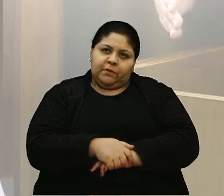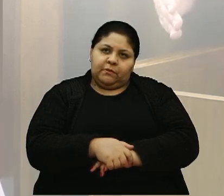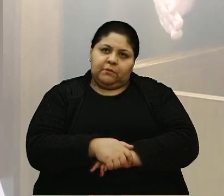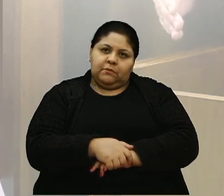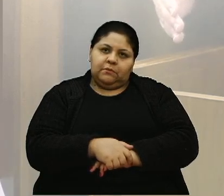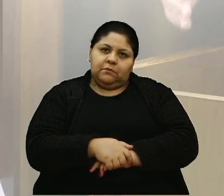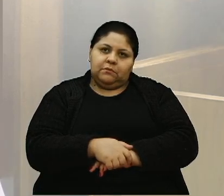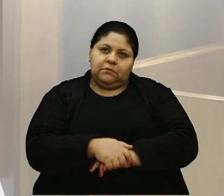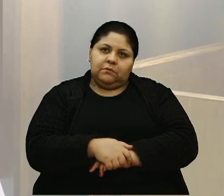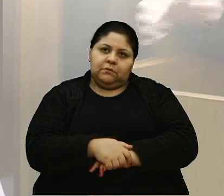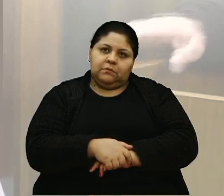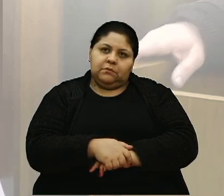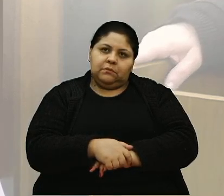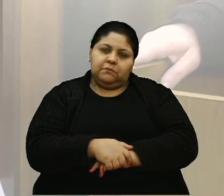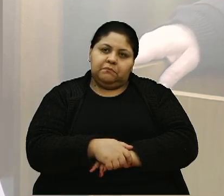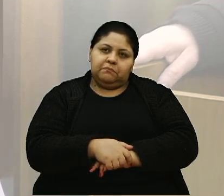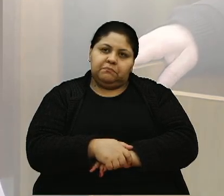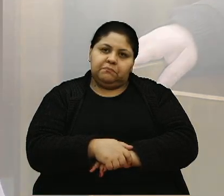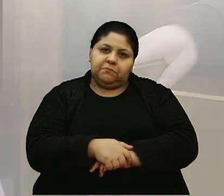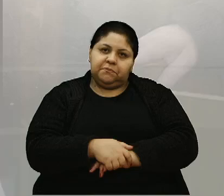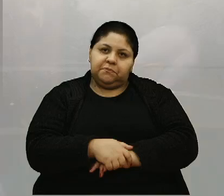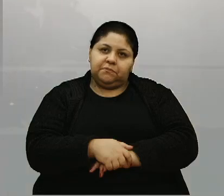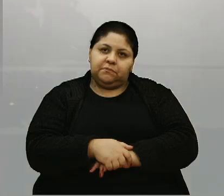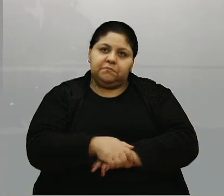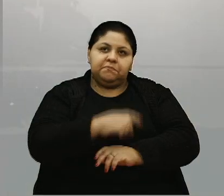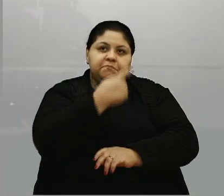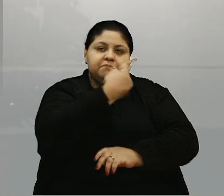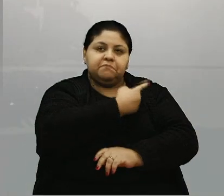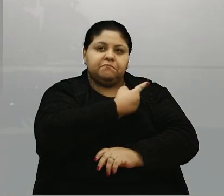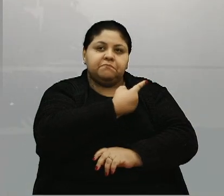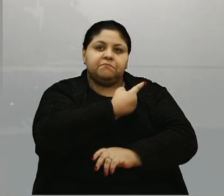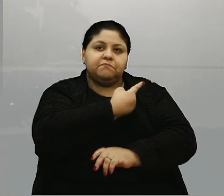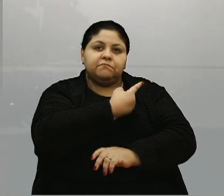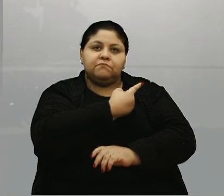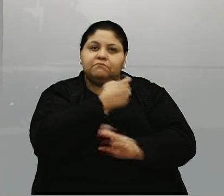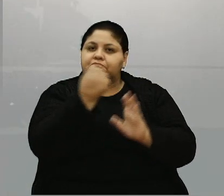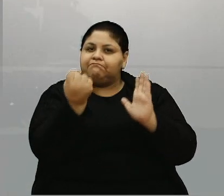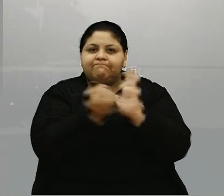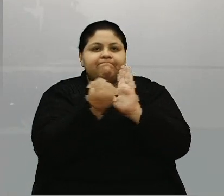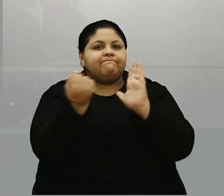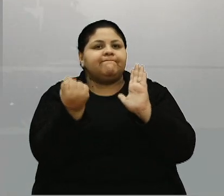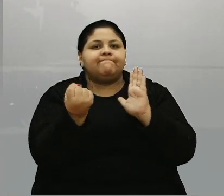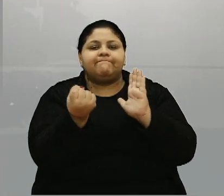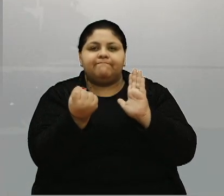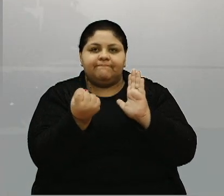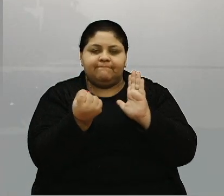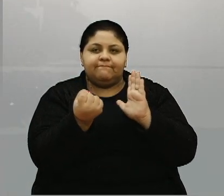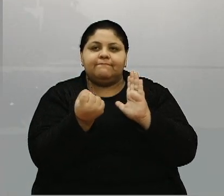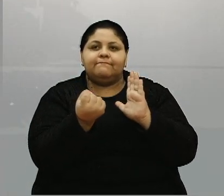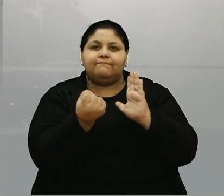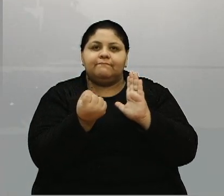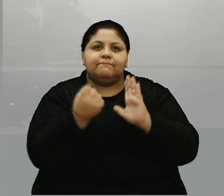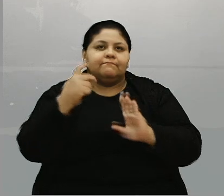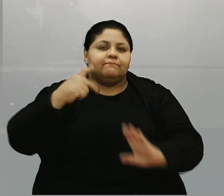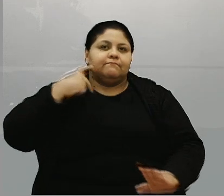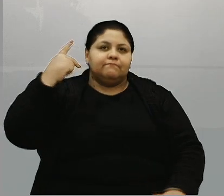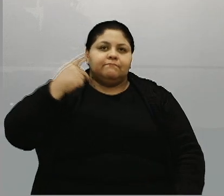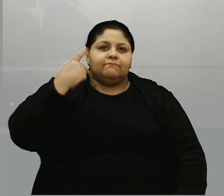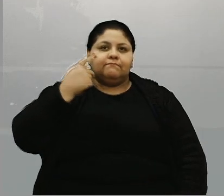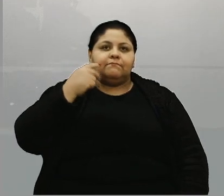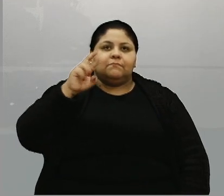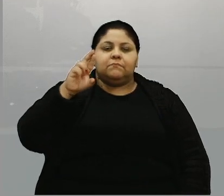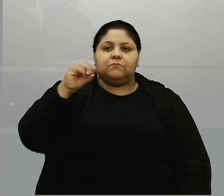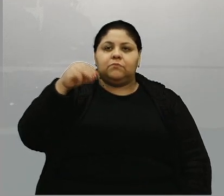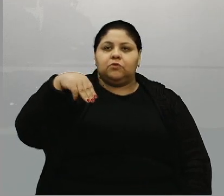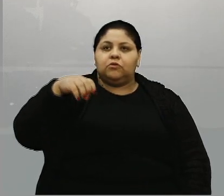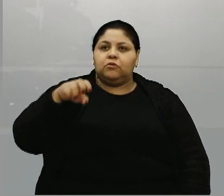Volta. Olha ali. Queijo de Minas. É um registro, gente. É um registro. O vereador Romeu Zema está